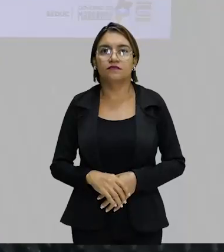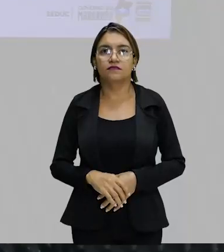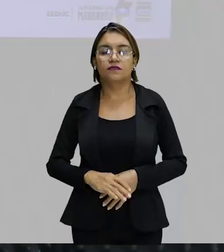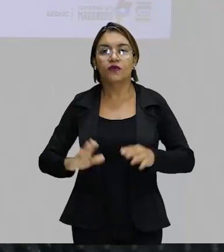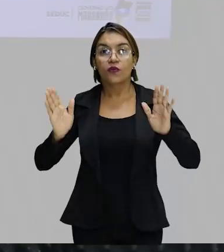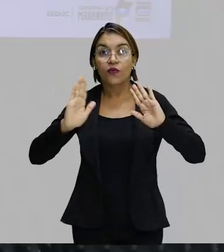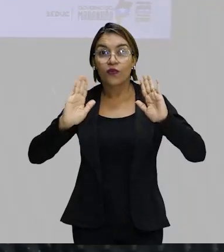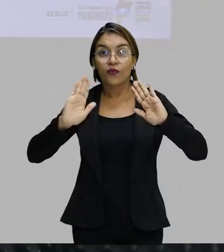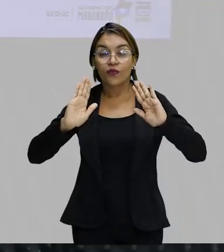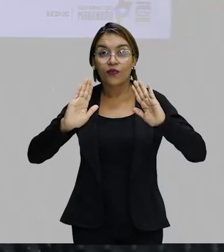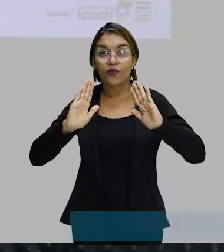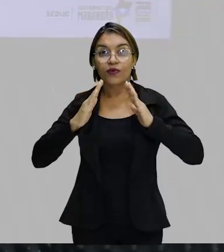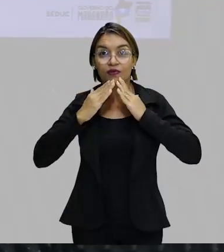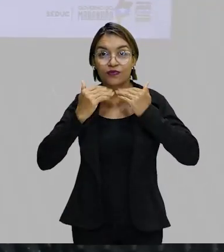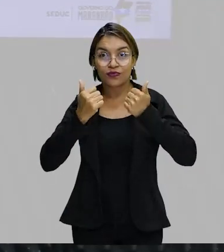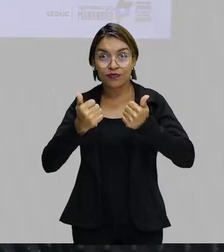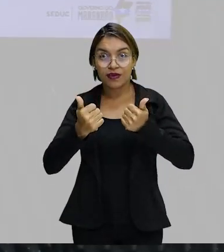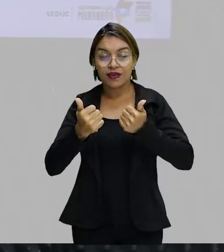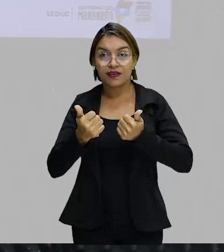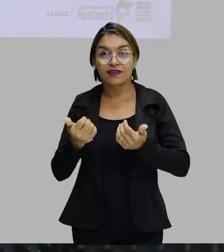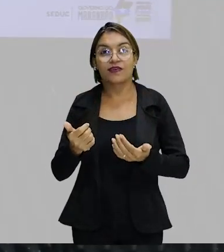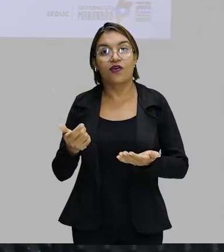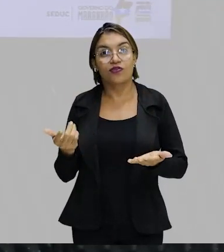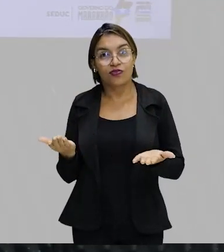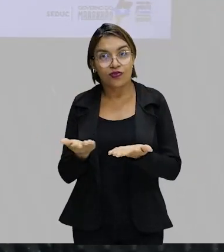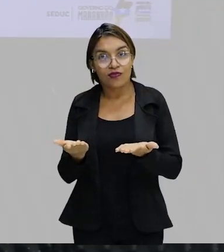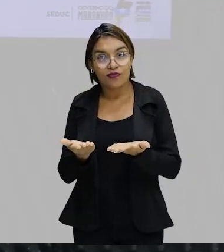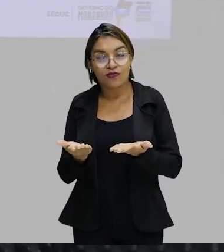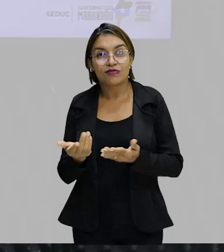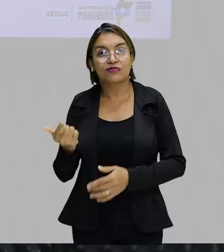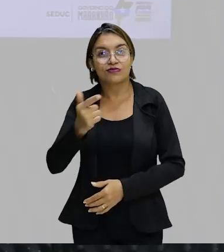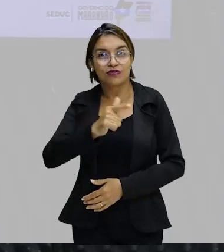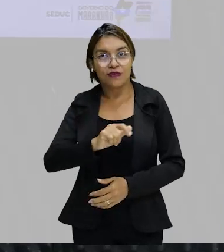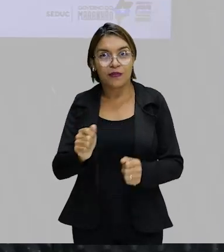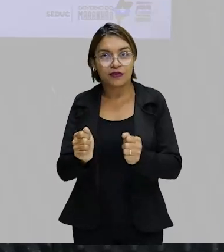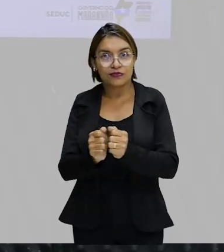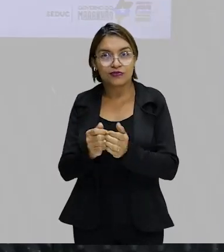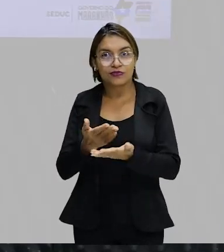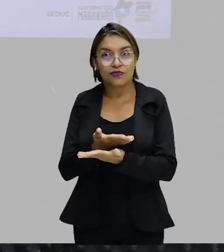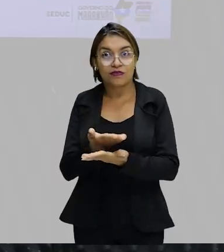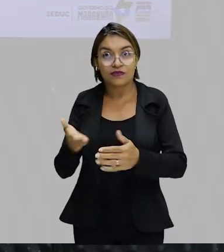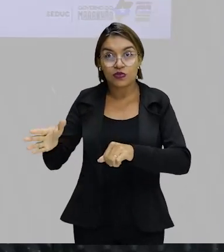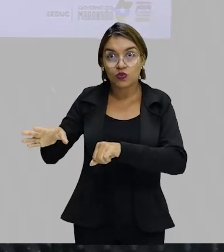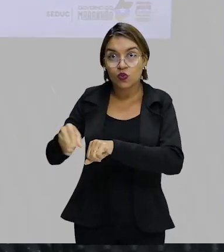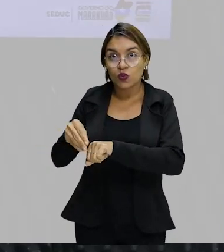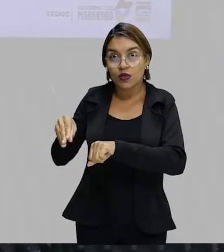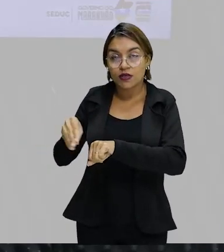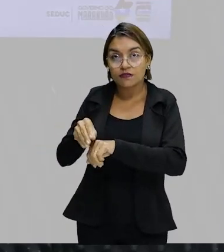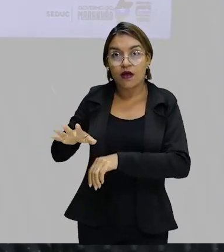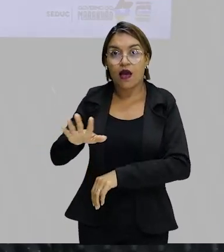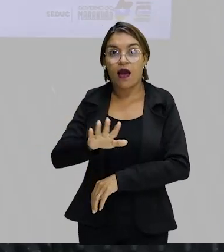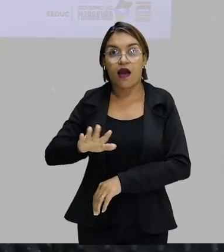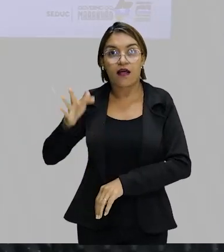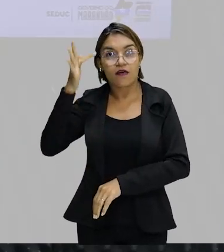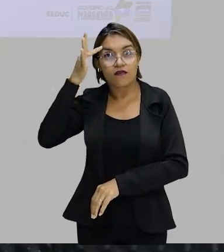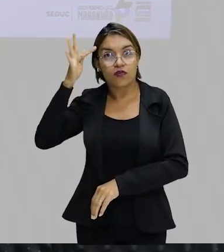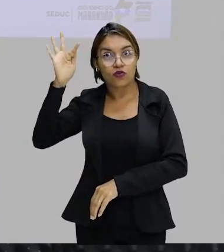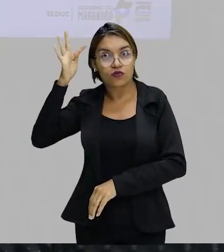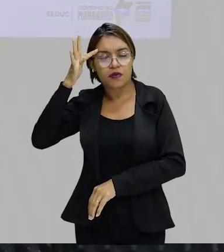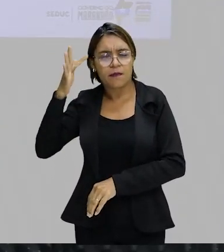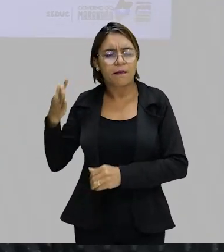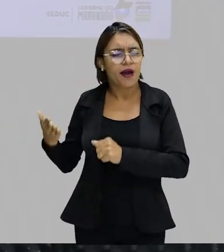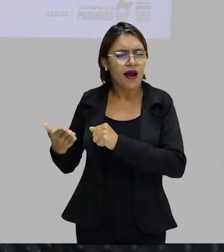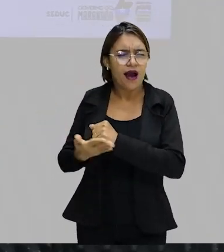Fala, meus queridos alunos, mais uma vez aqui com vocês, trazendo alguns conhecimentos na área de filosofia, conhecimentos básicos aqui, dando